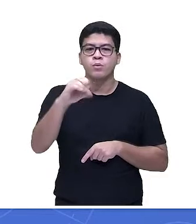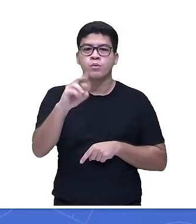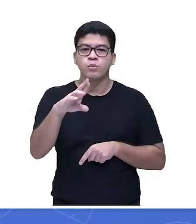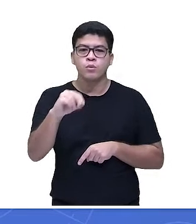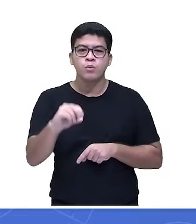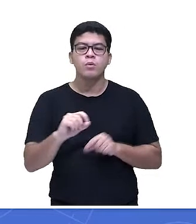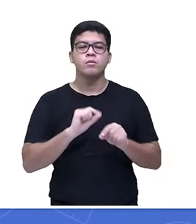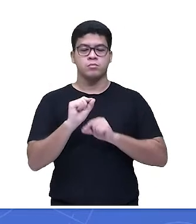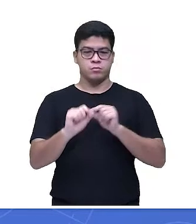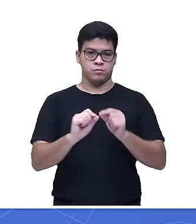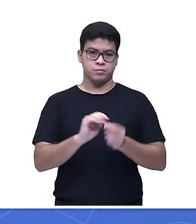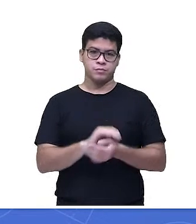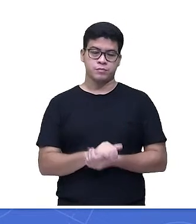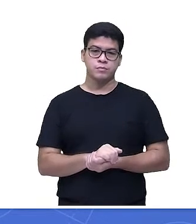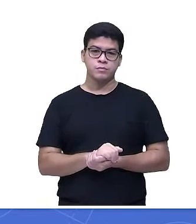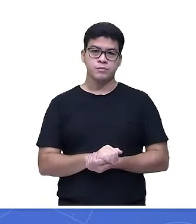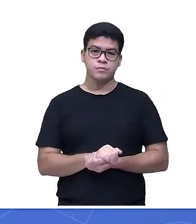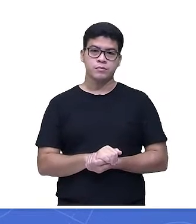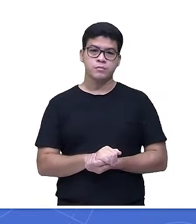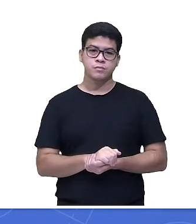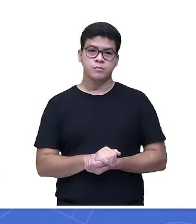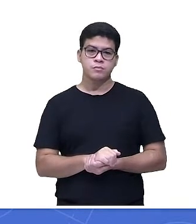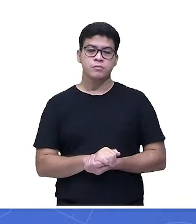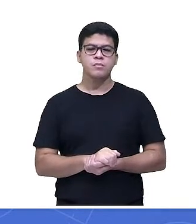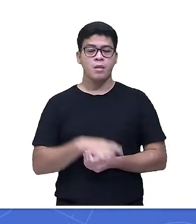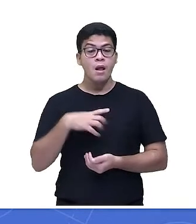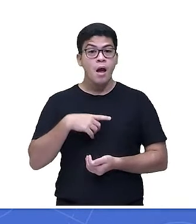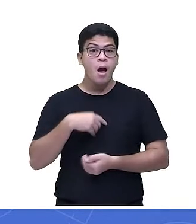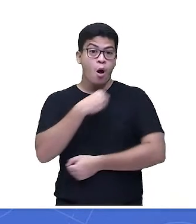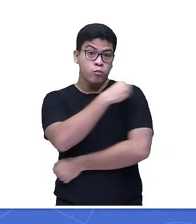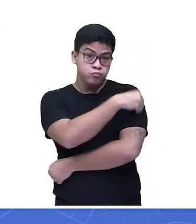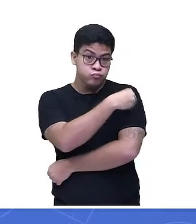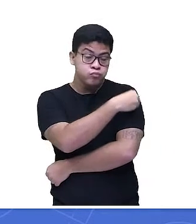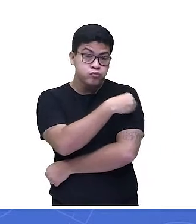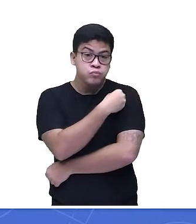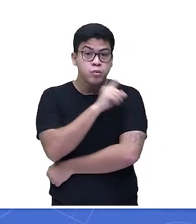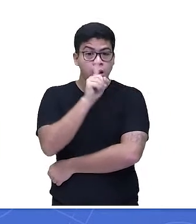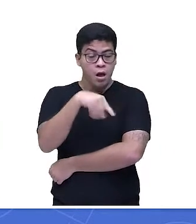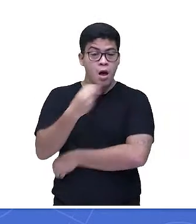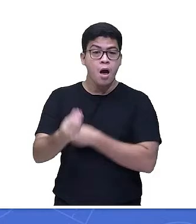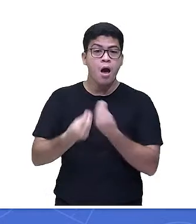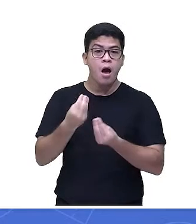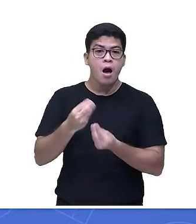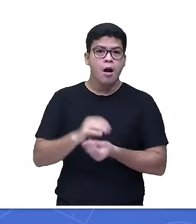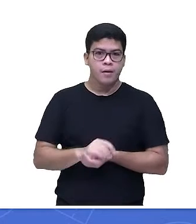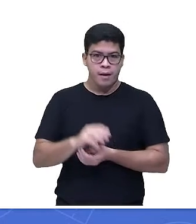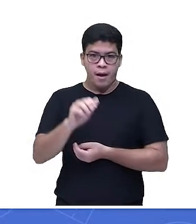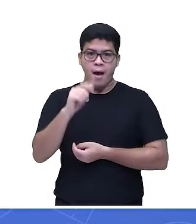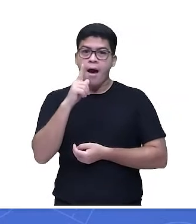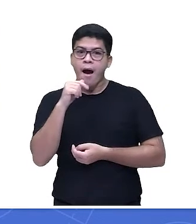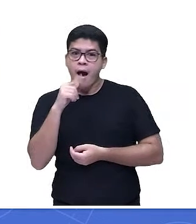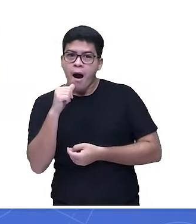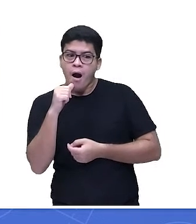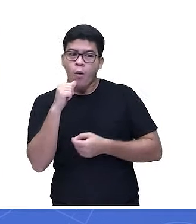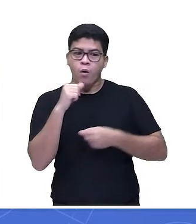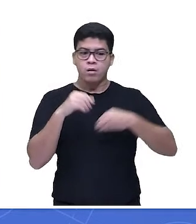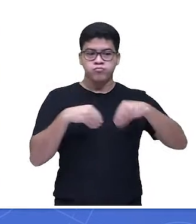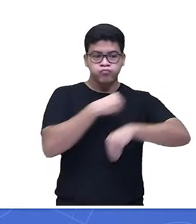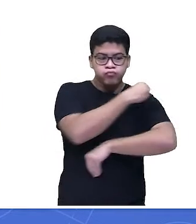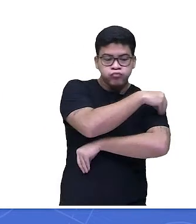de mistura é o álcool hidratado, que é uma mistura de água e